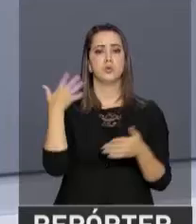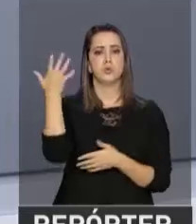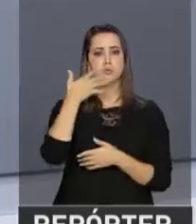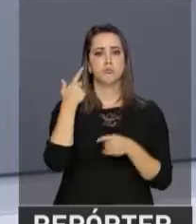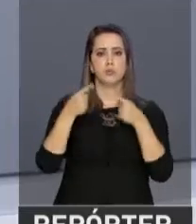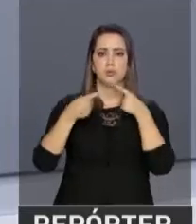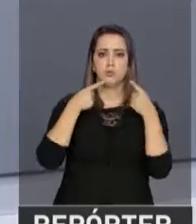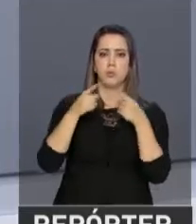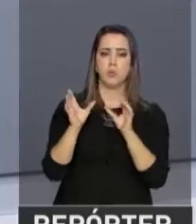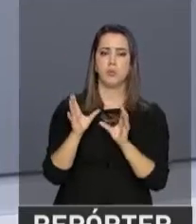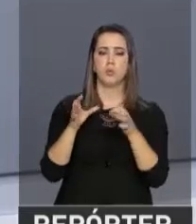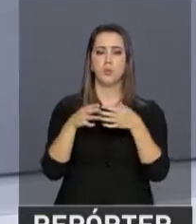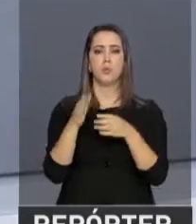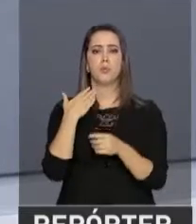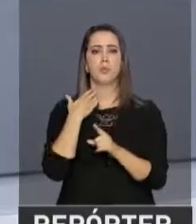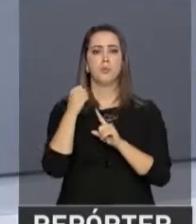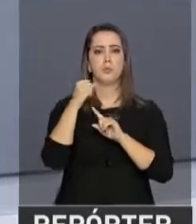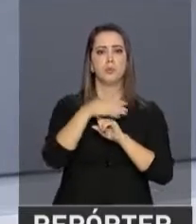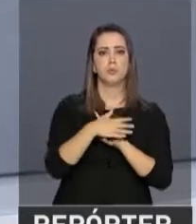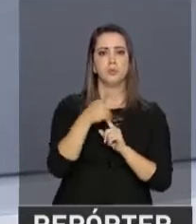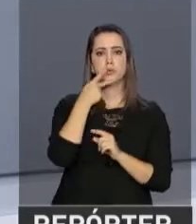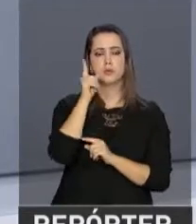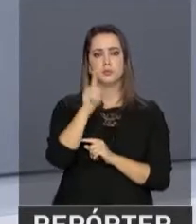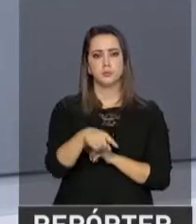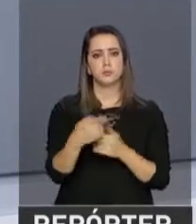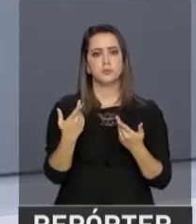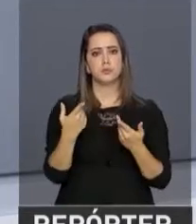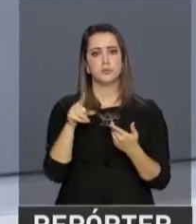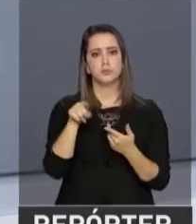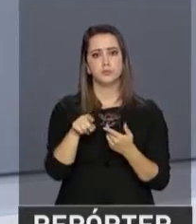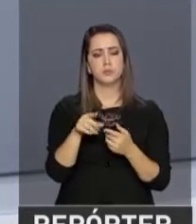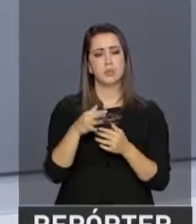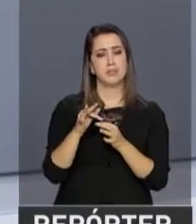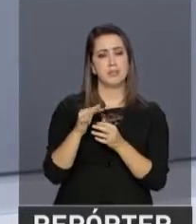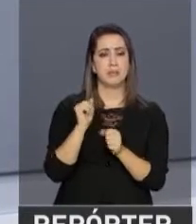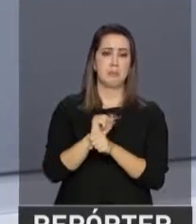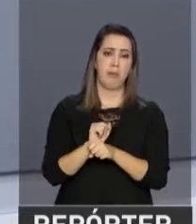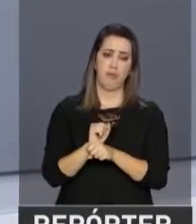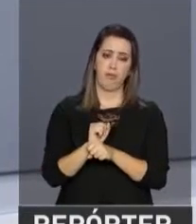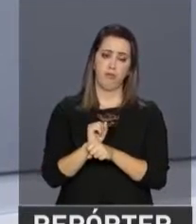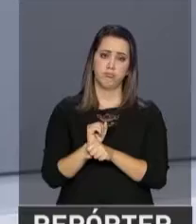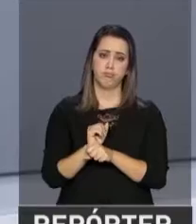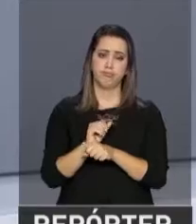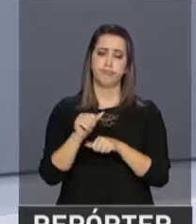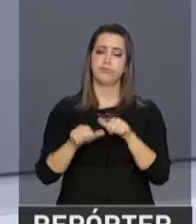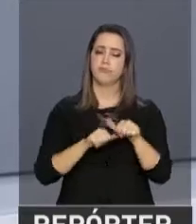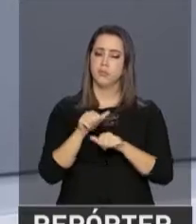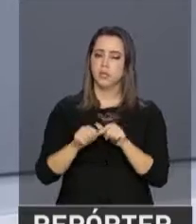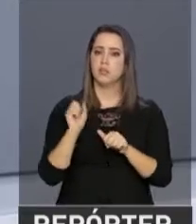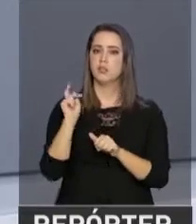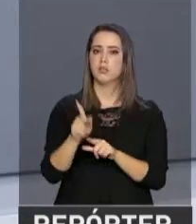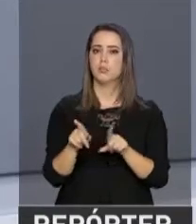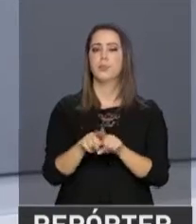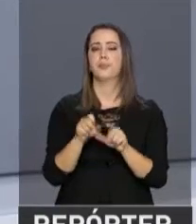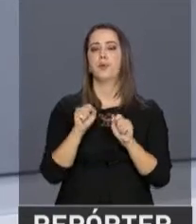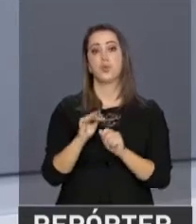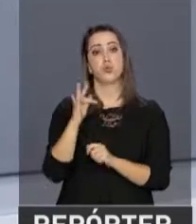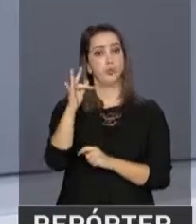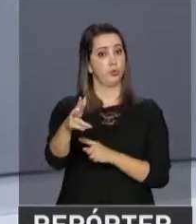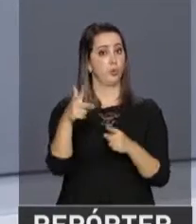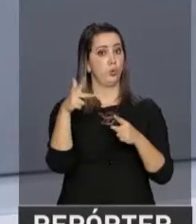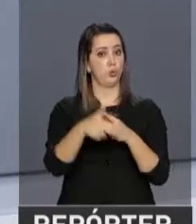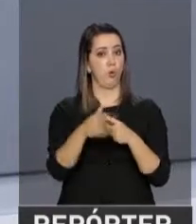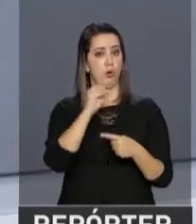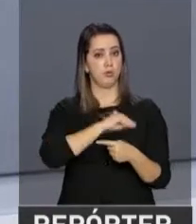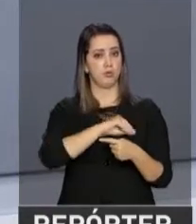pelo banco mundial o secretário adiantou que a adiar a reforma poderá acarretar em medidas como cortes de salários